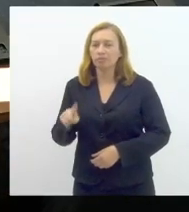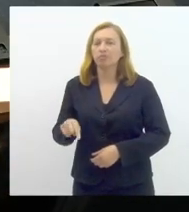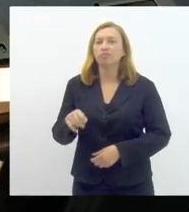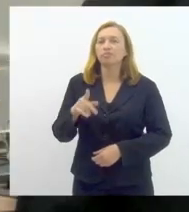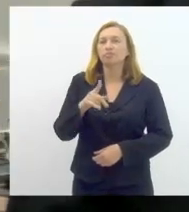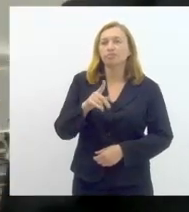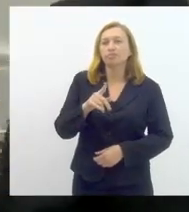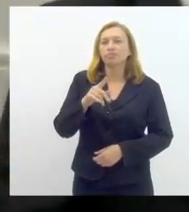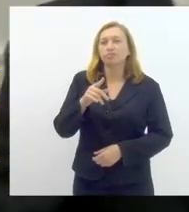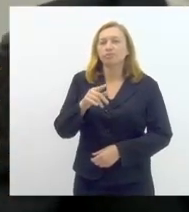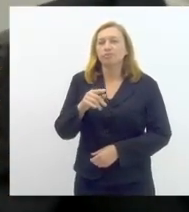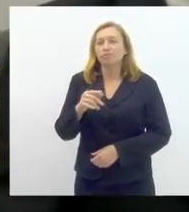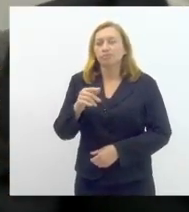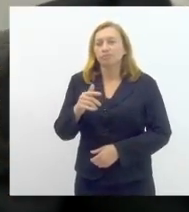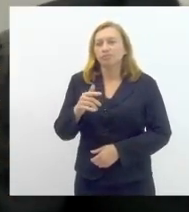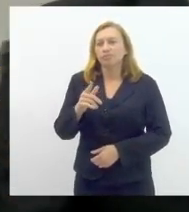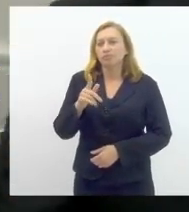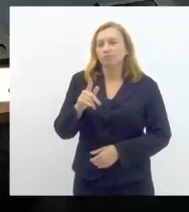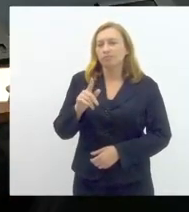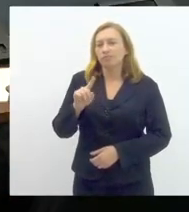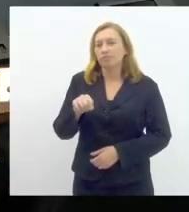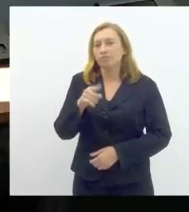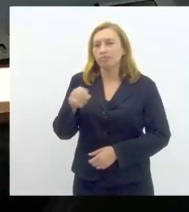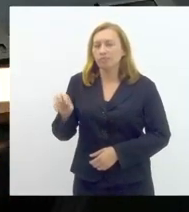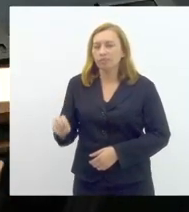e meu voto vai no Cauã Santana de São Fidélis.